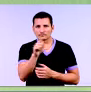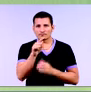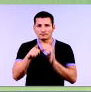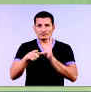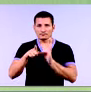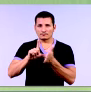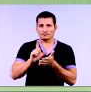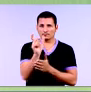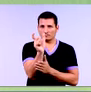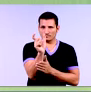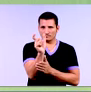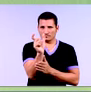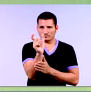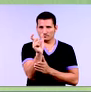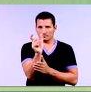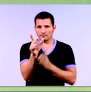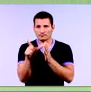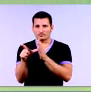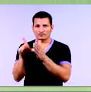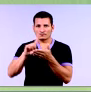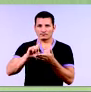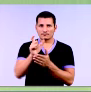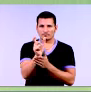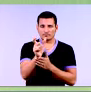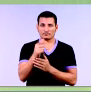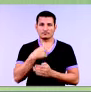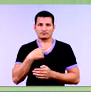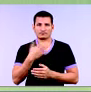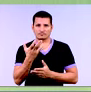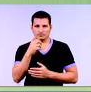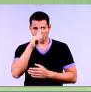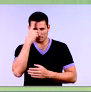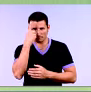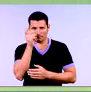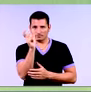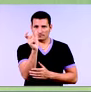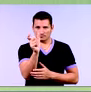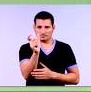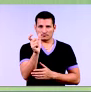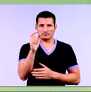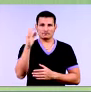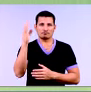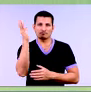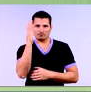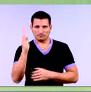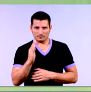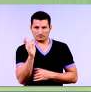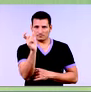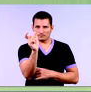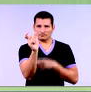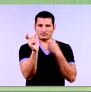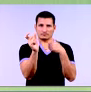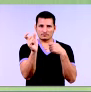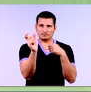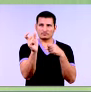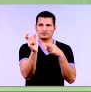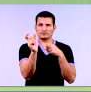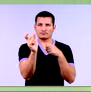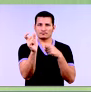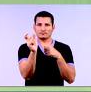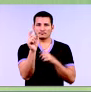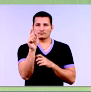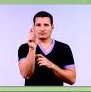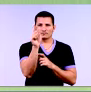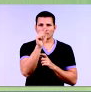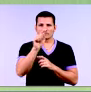nome da variável. Então, se eu quero criar uma variável chamada Brasil, eu tenho que colocar cifrão Brasil.